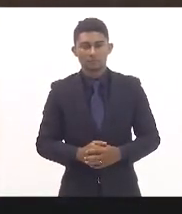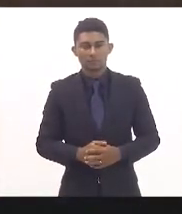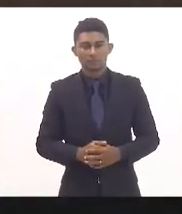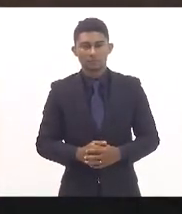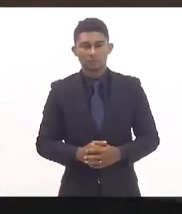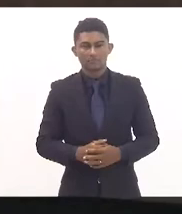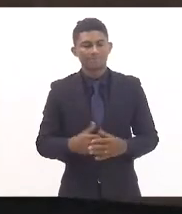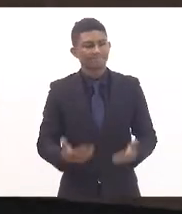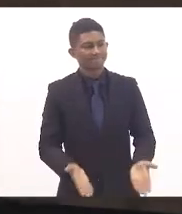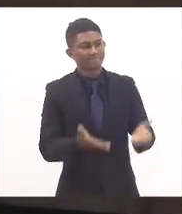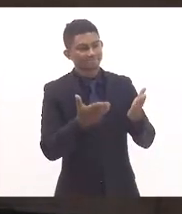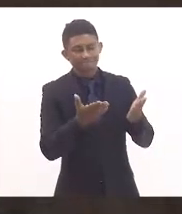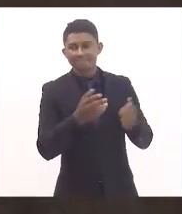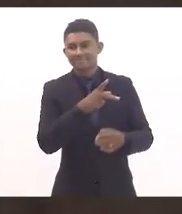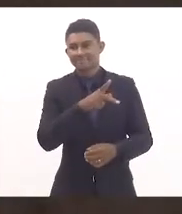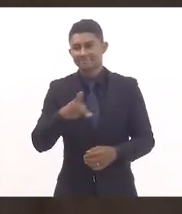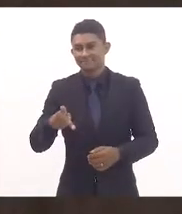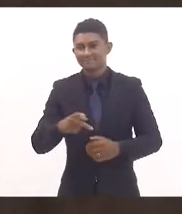Senhor presidente,